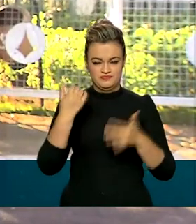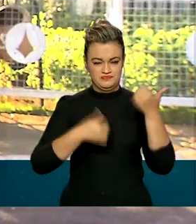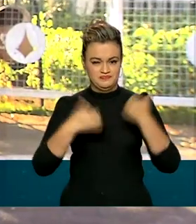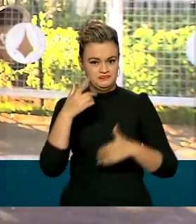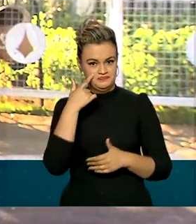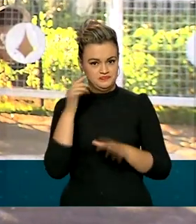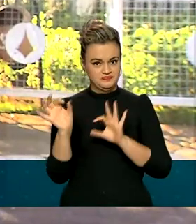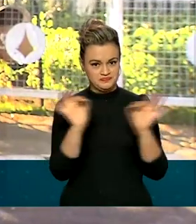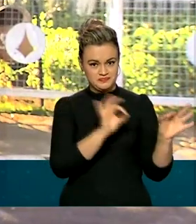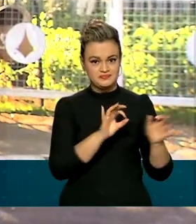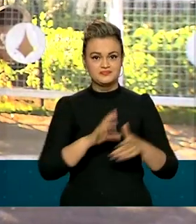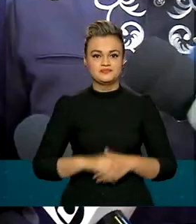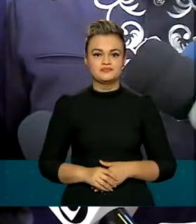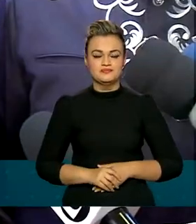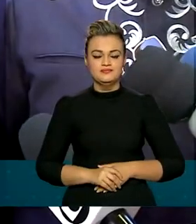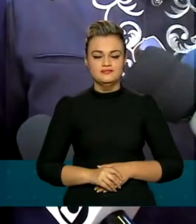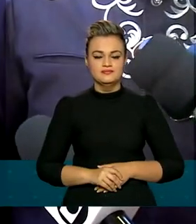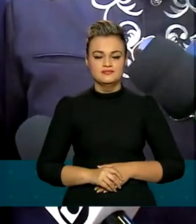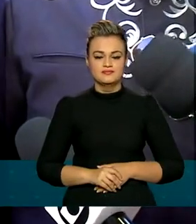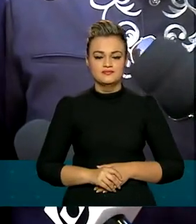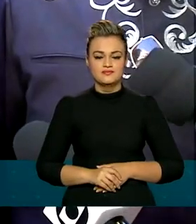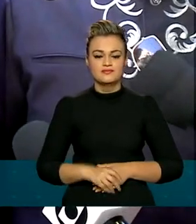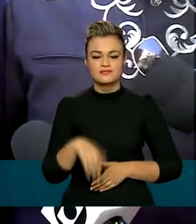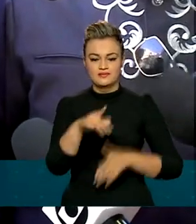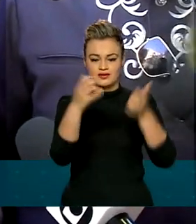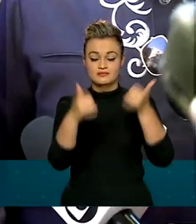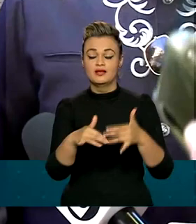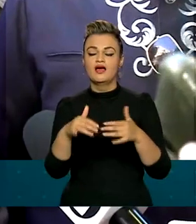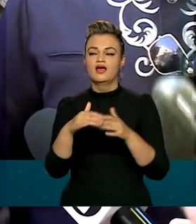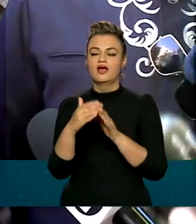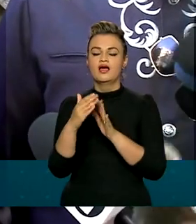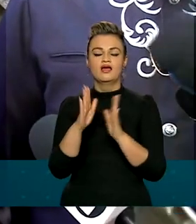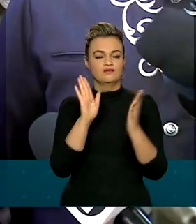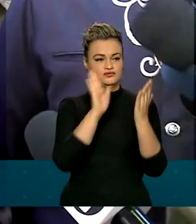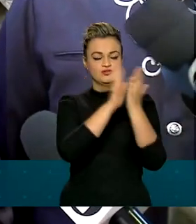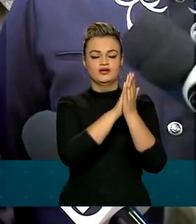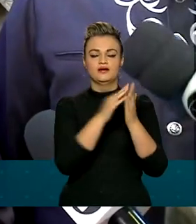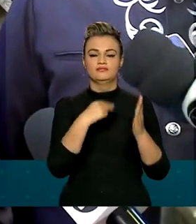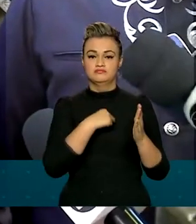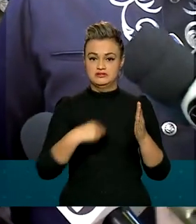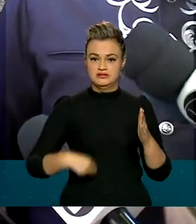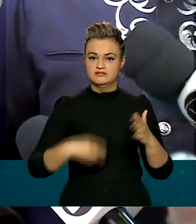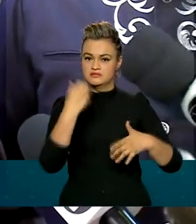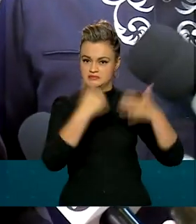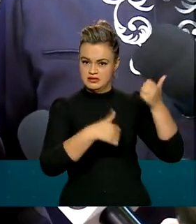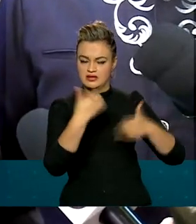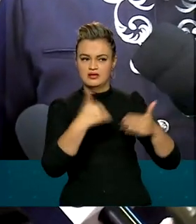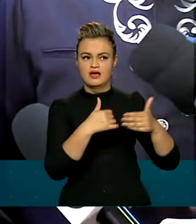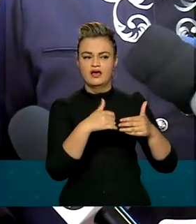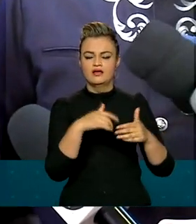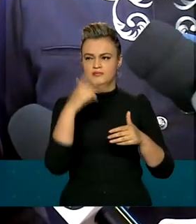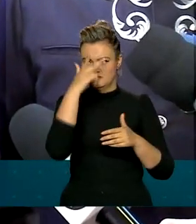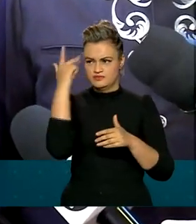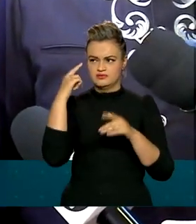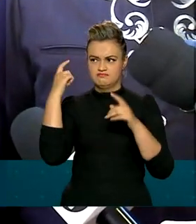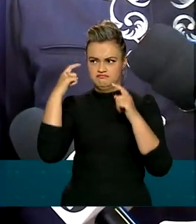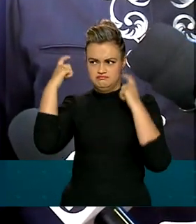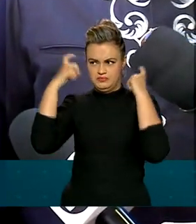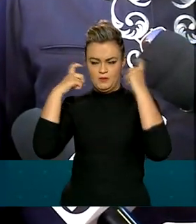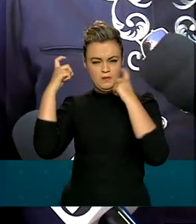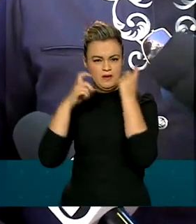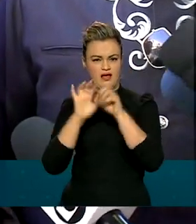ouvir. Vamos conversar com ele. A questão da Covid, né? Todo mundo está preocupado,